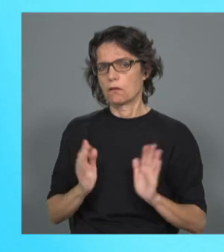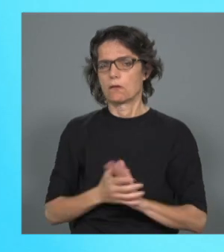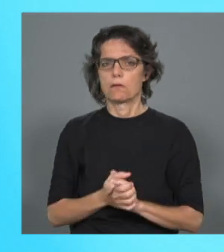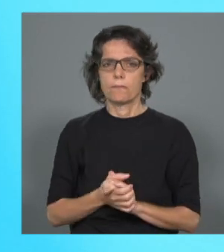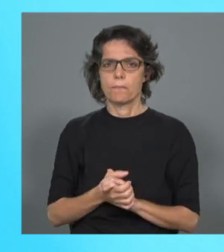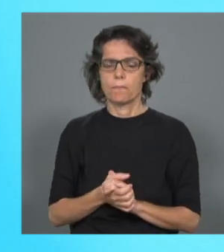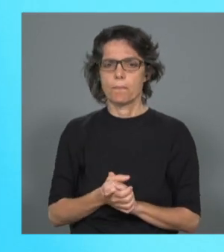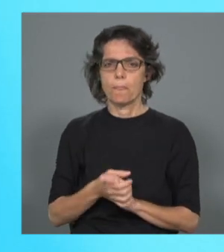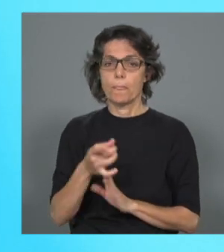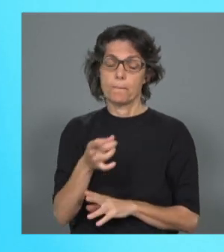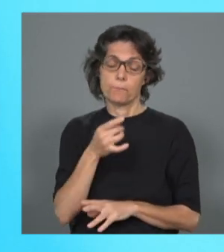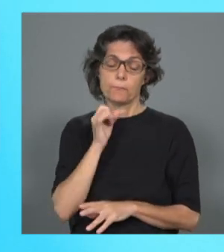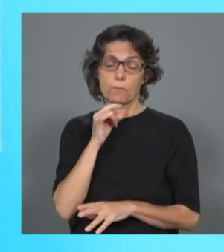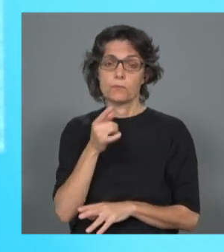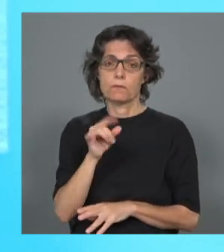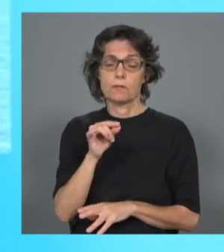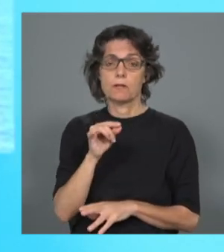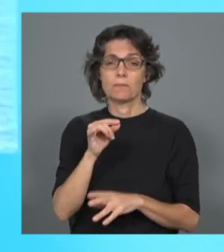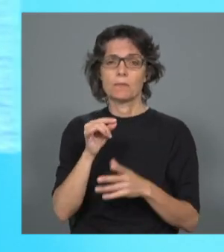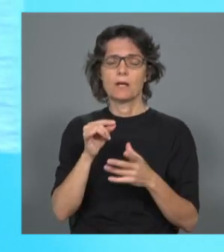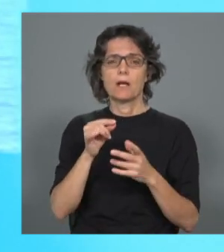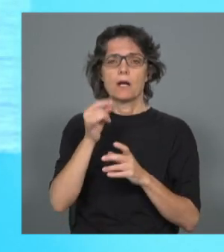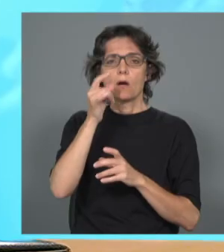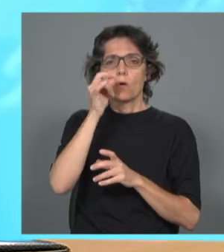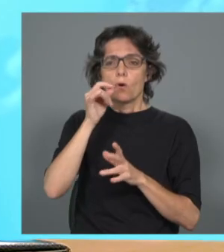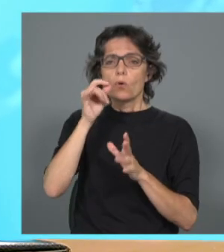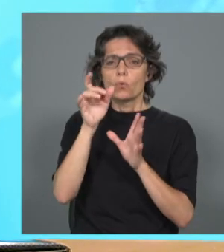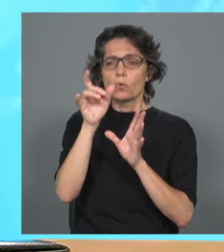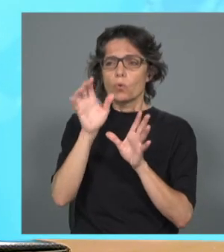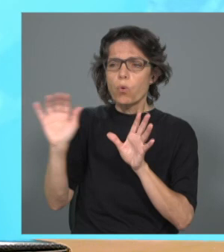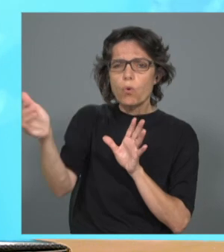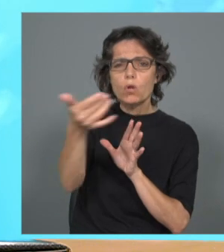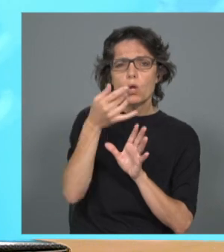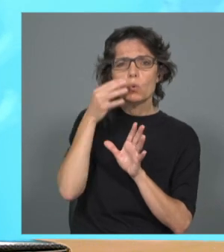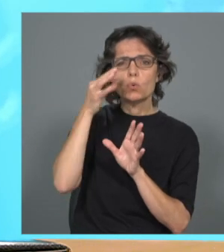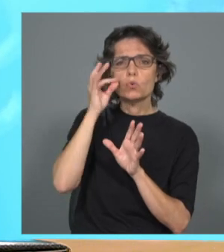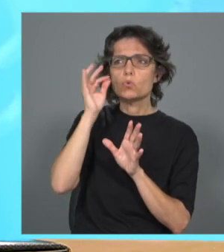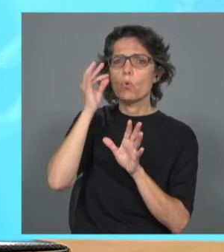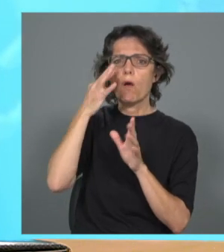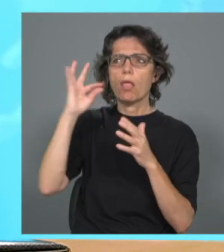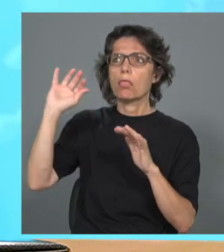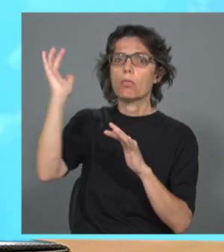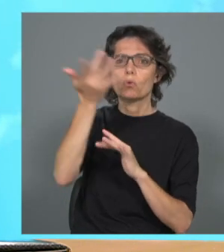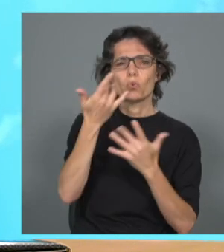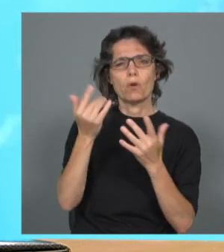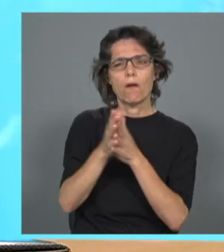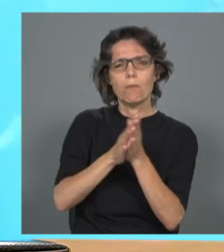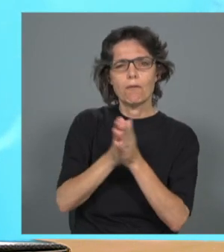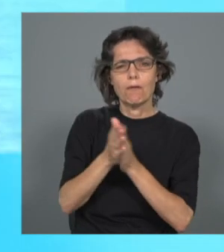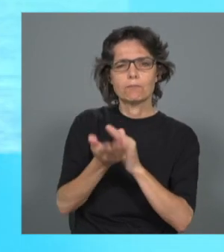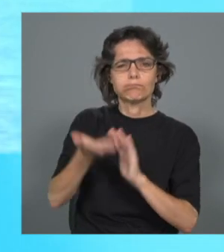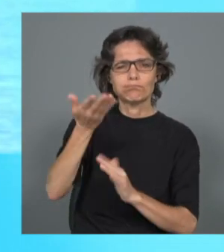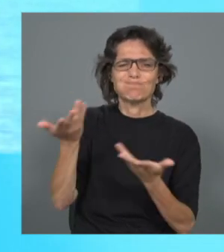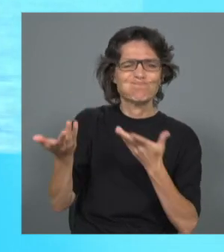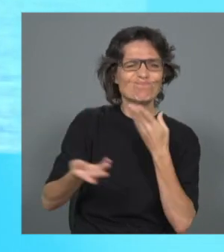uma exploração, se calhar, exponencial dos recursos naturais. Exatamente. Portanto, houve muita coisa que melhorou, mas muita coisa que piorou também. E o equilíbrio aí torna-se